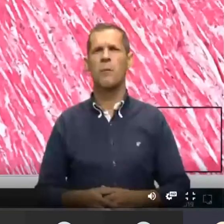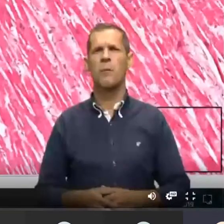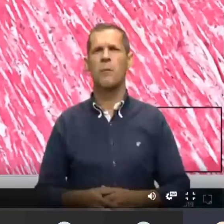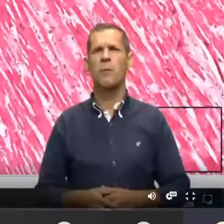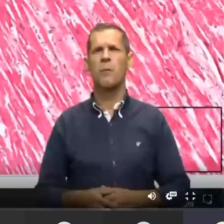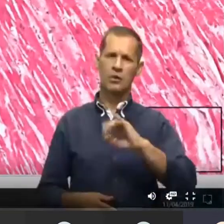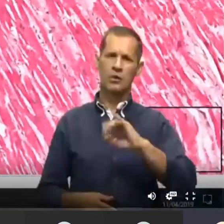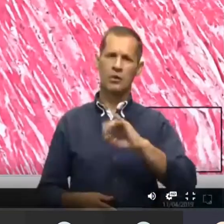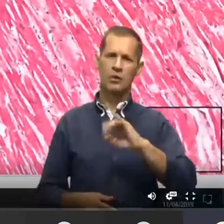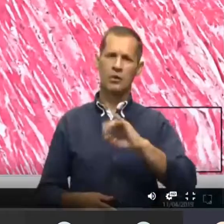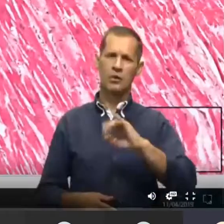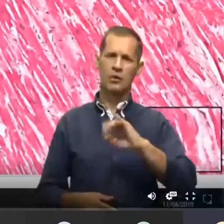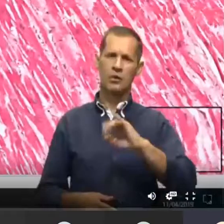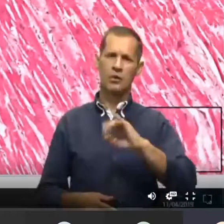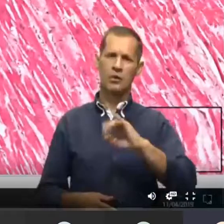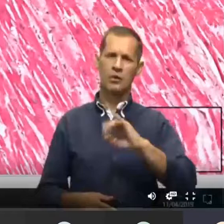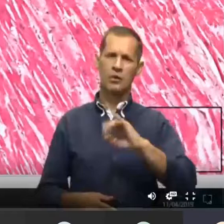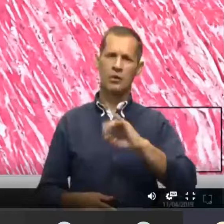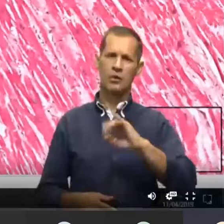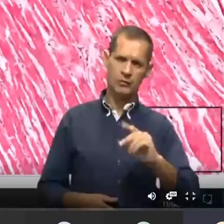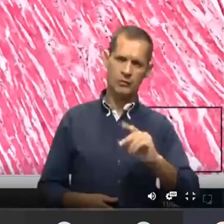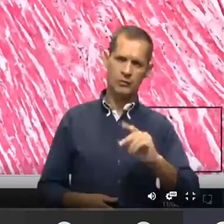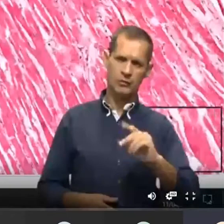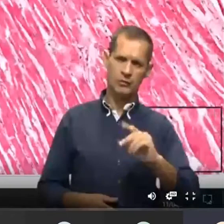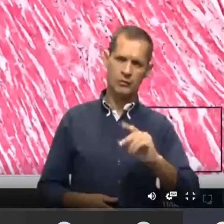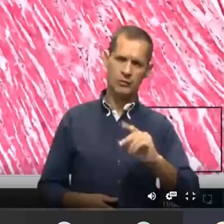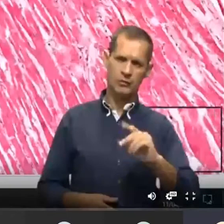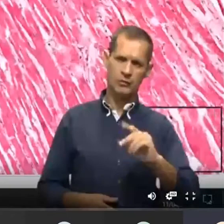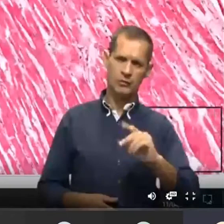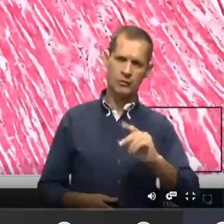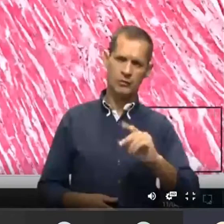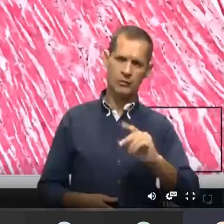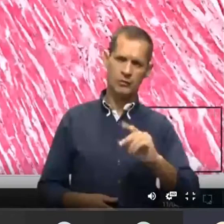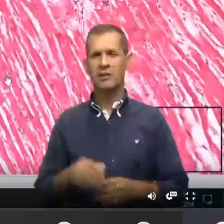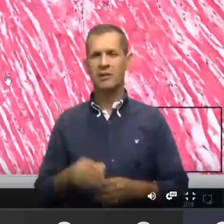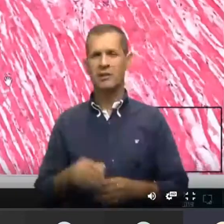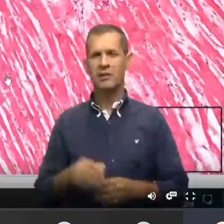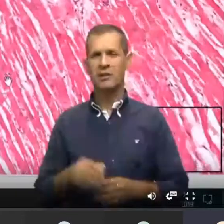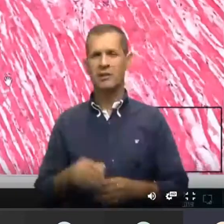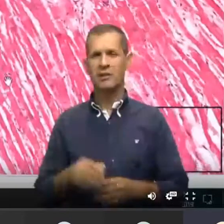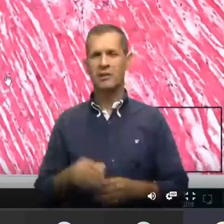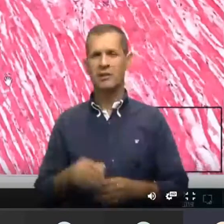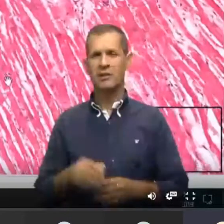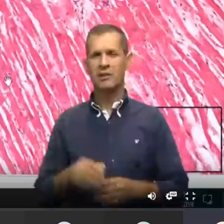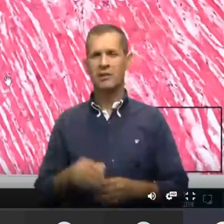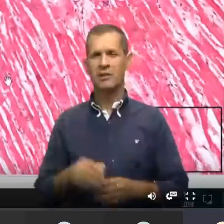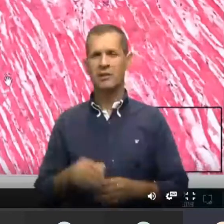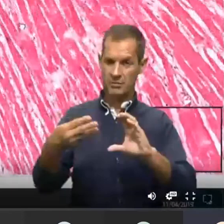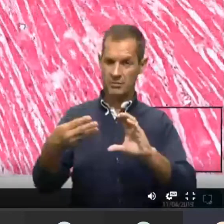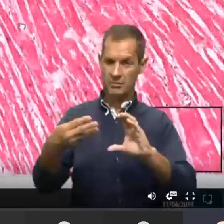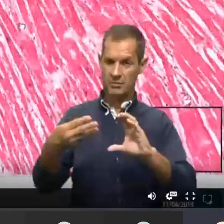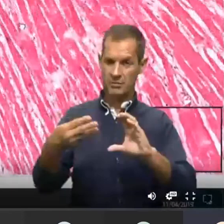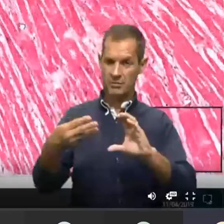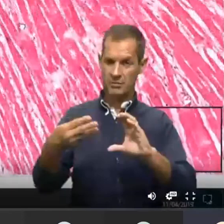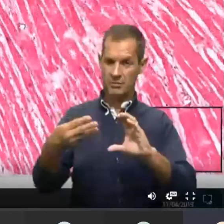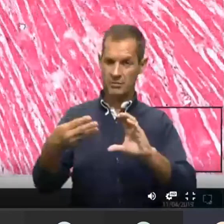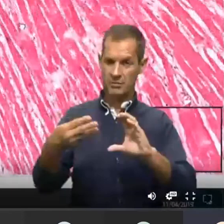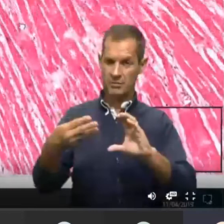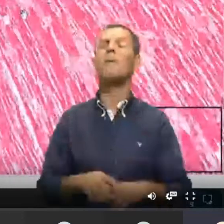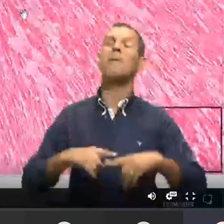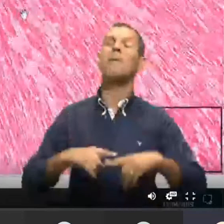o citoplasma está bem concentrado, as células estão dentro da membrana celular, está tudo em ordem